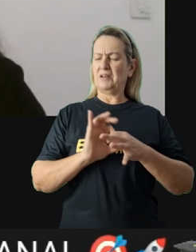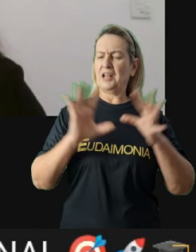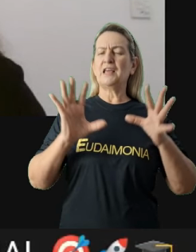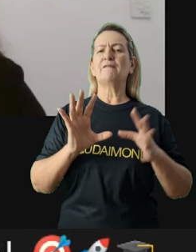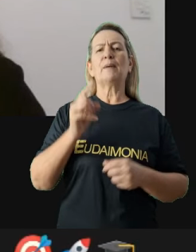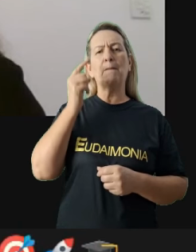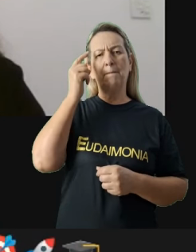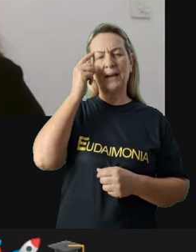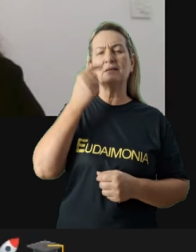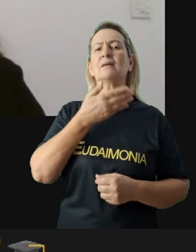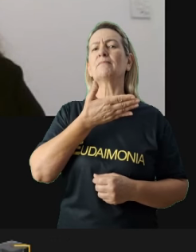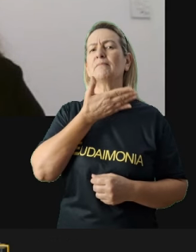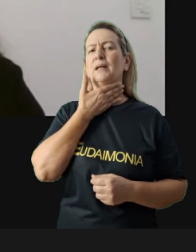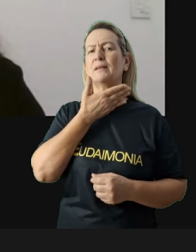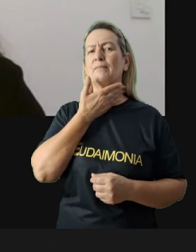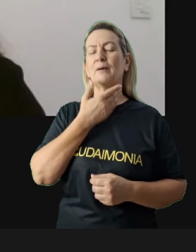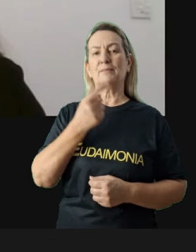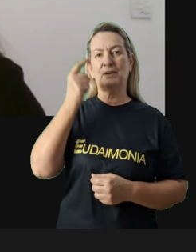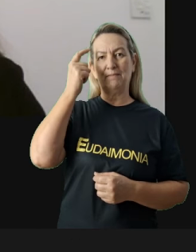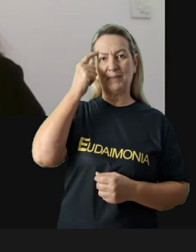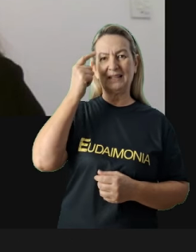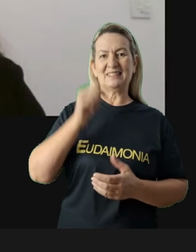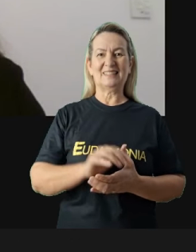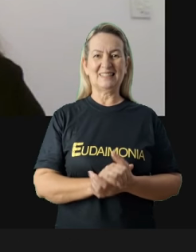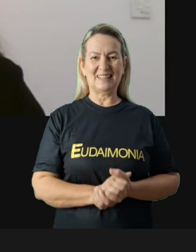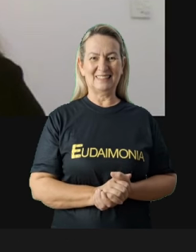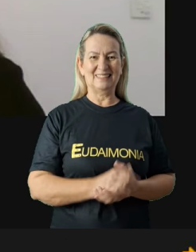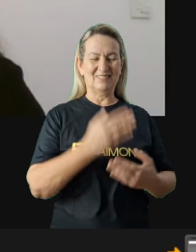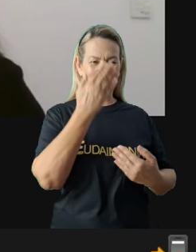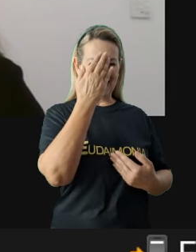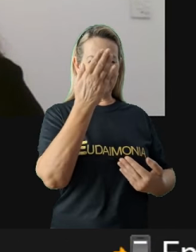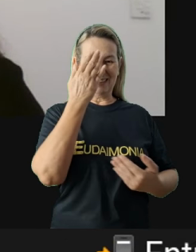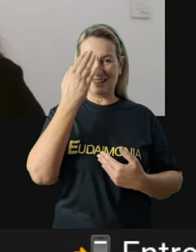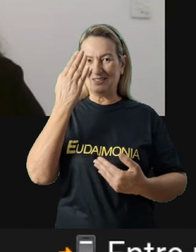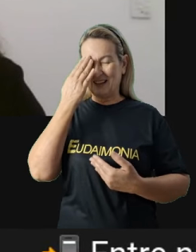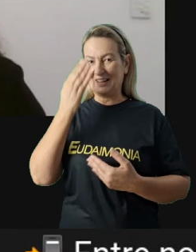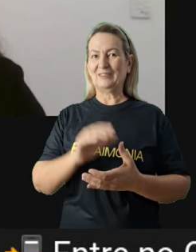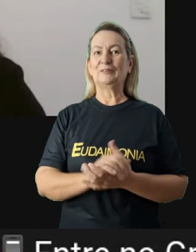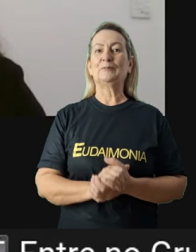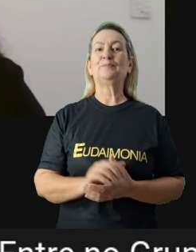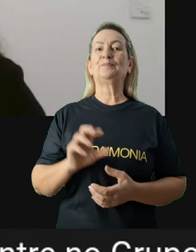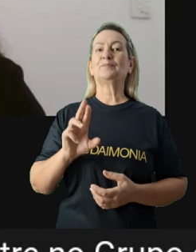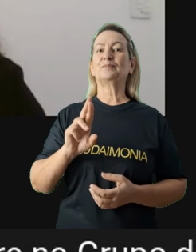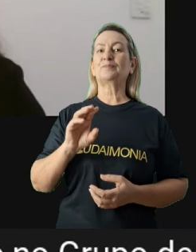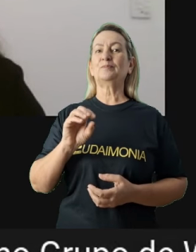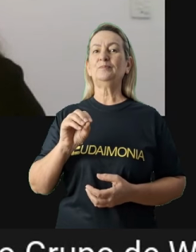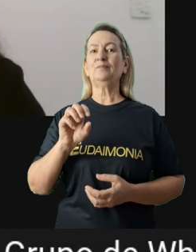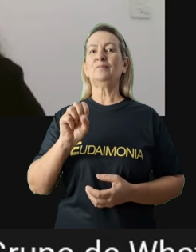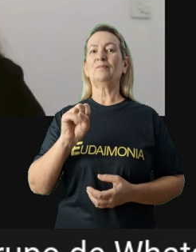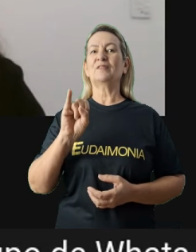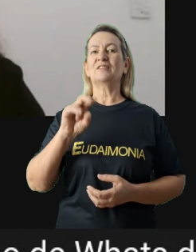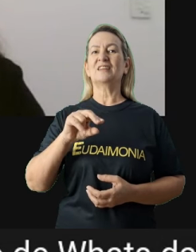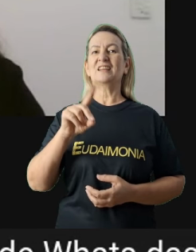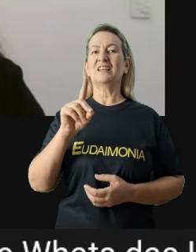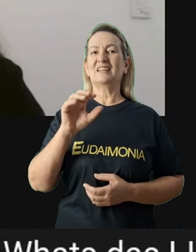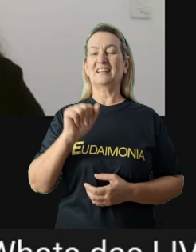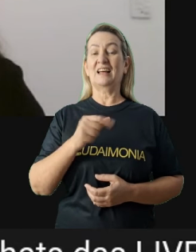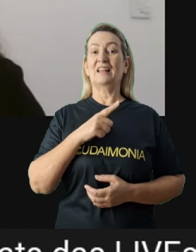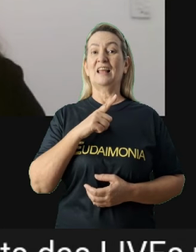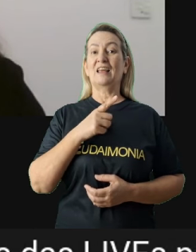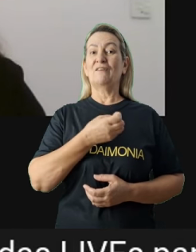que a gente ama, né, gente? É muito gostoso disposto isso. a pensar, né, prof? Disposto a bater papo para pensar, não é isso? Sempre. Maravilha,